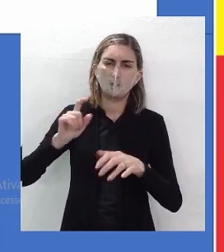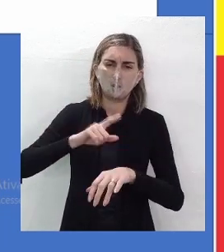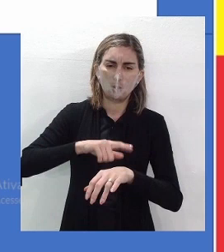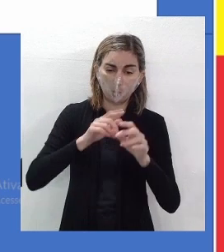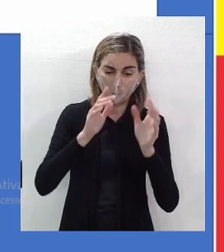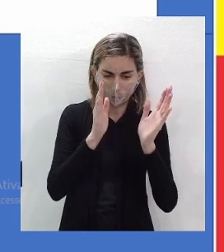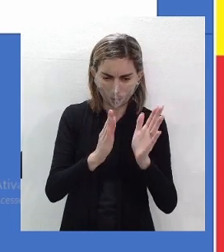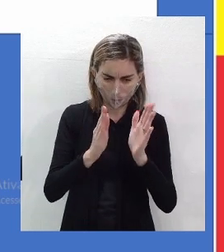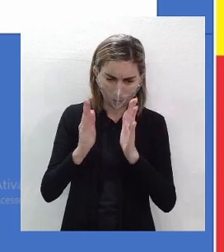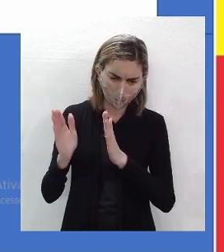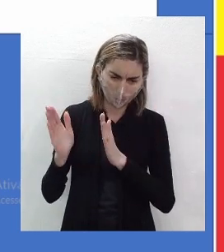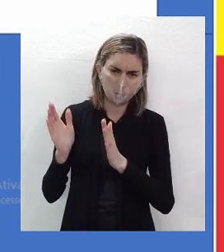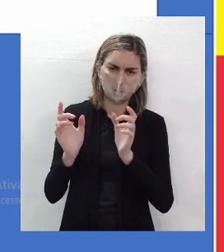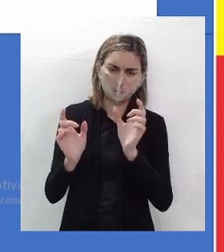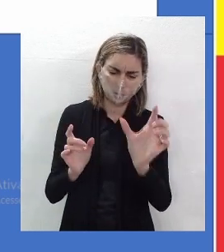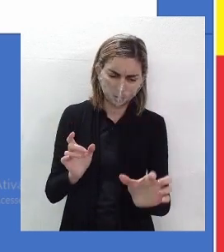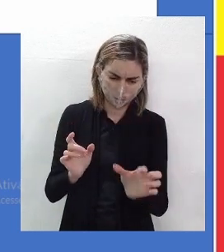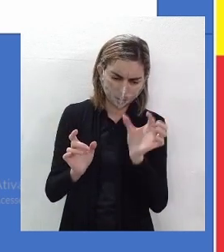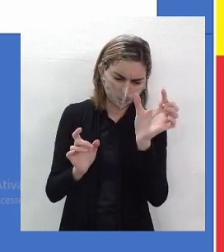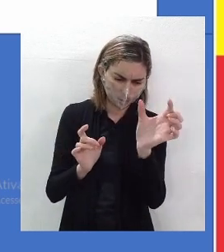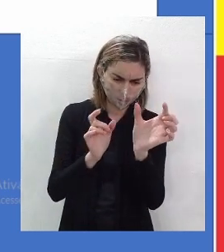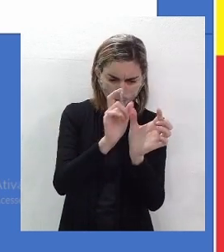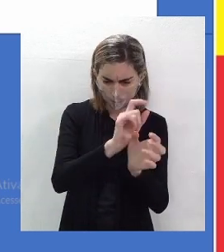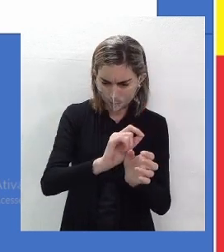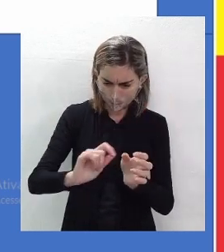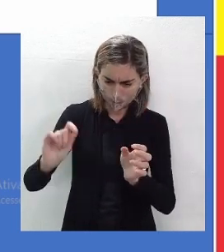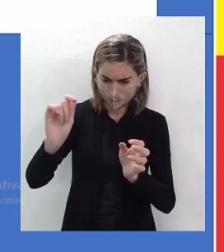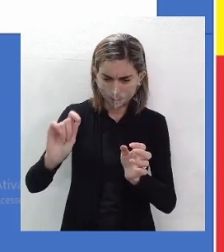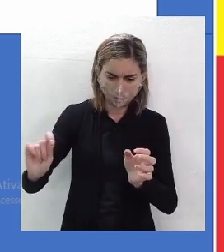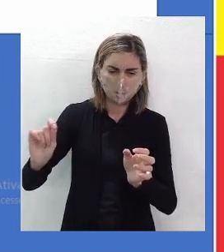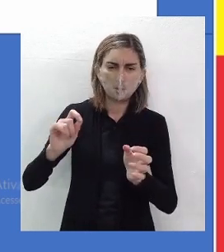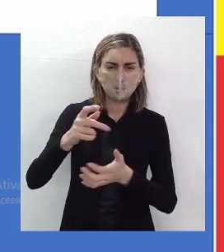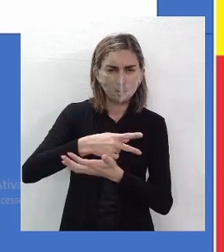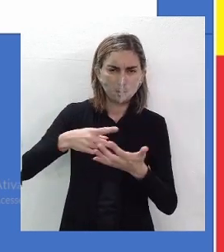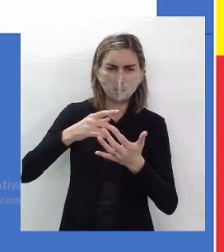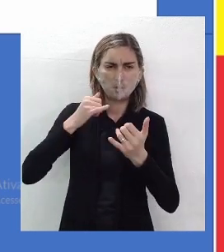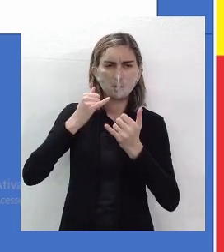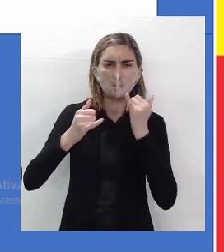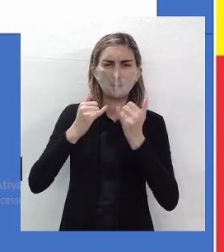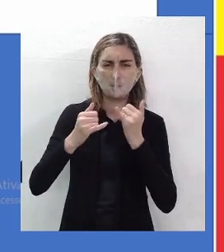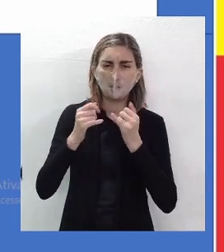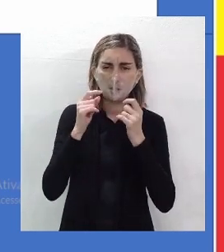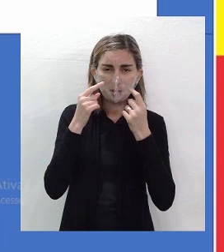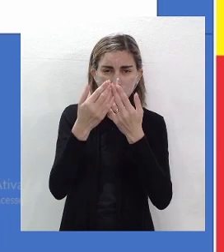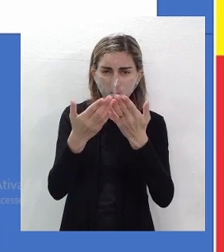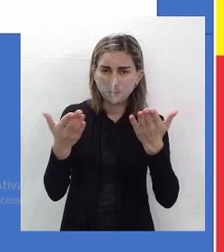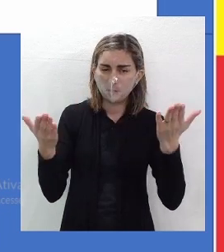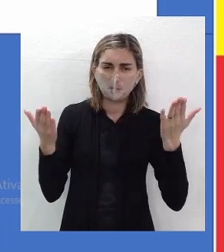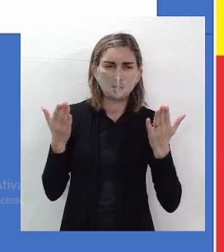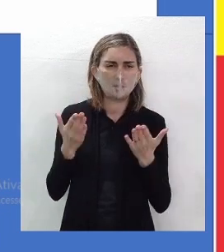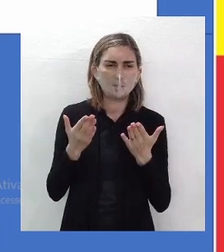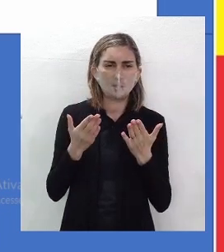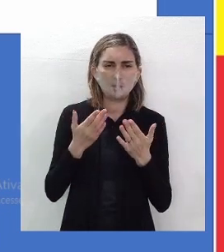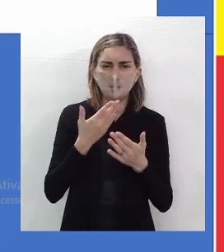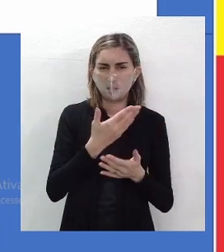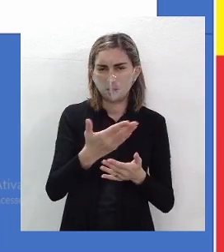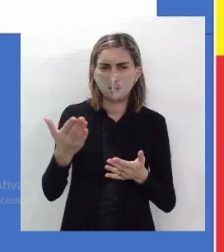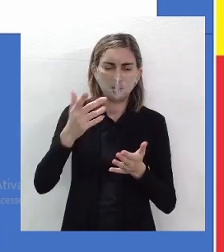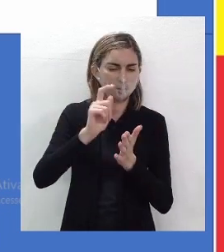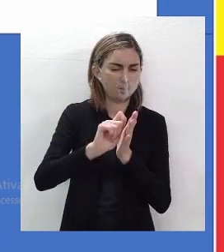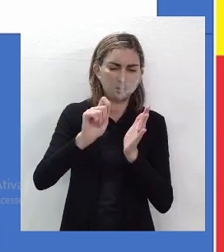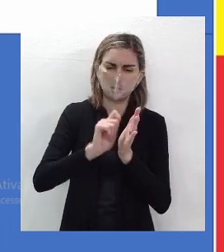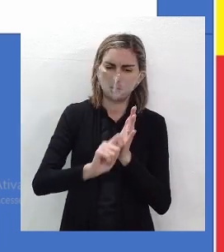conscienciosamente na ordem em que são tiradas do saco. O poema se parecerá com você. E ele,